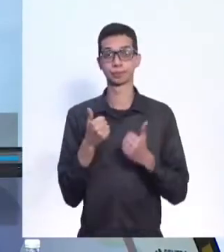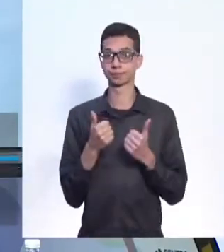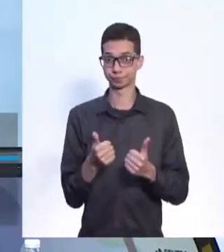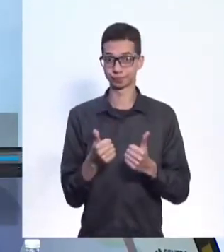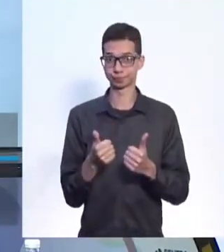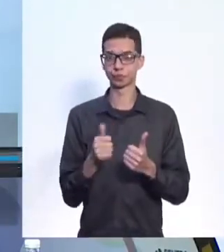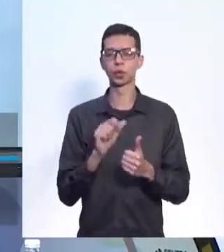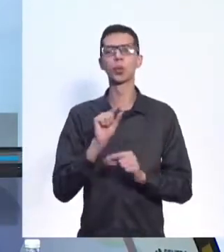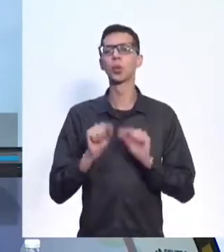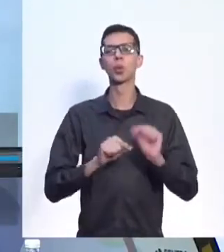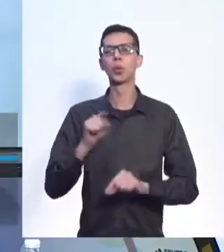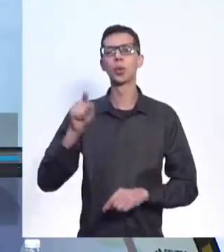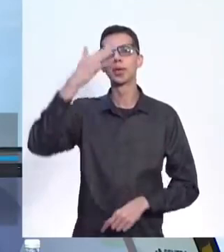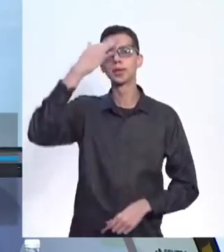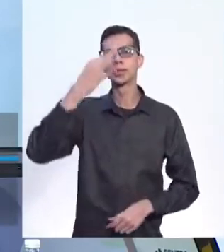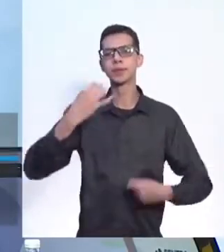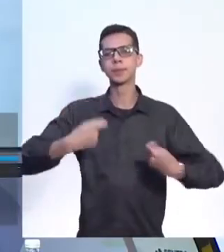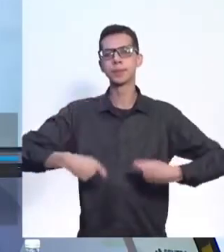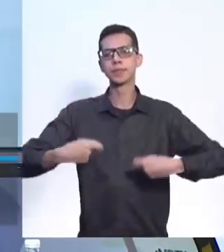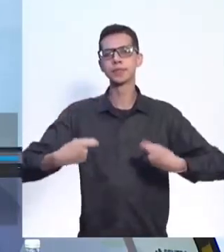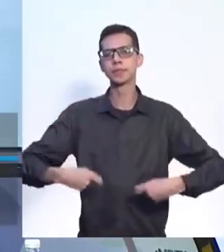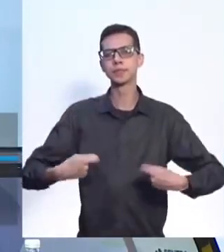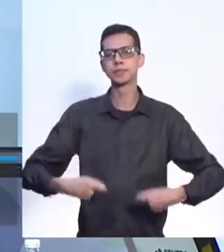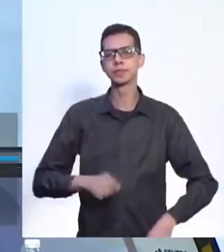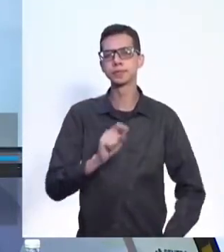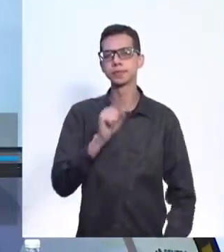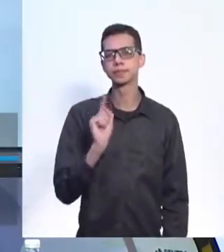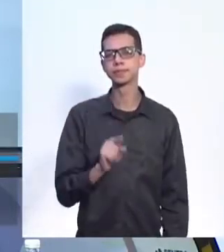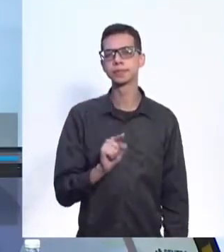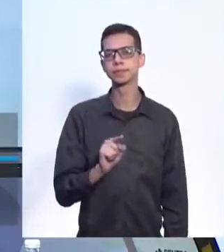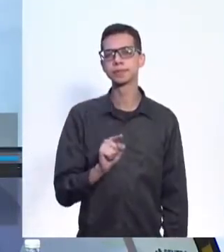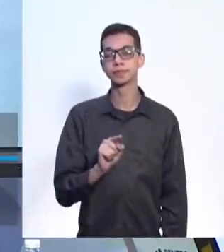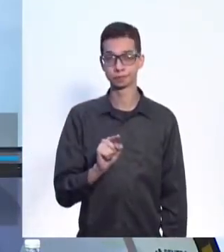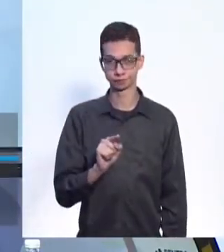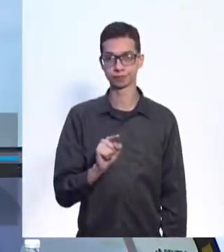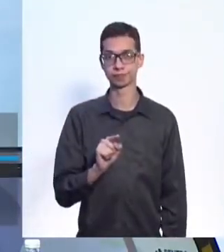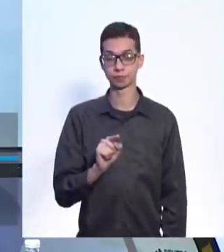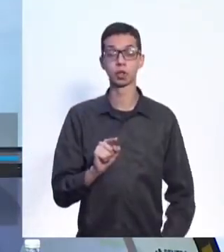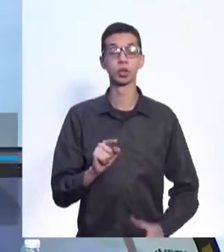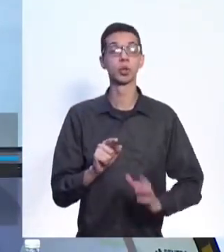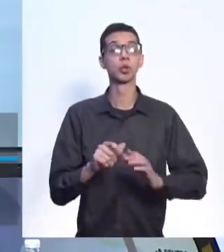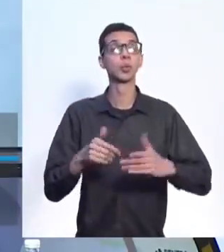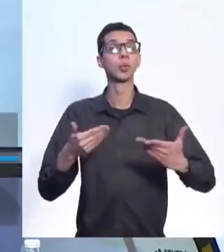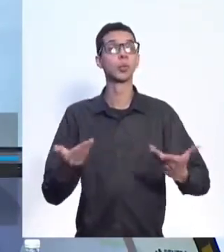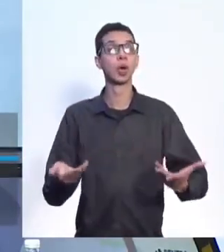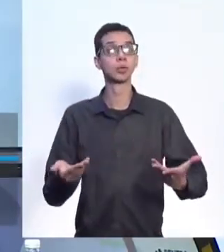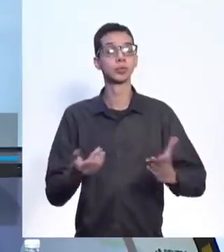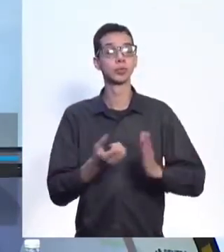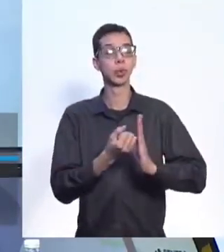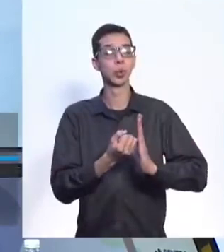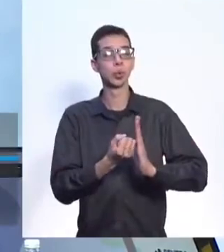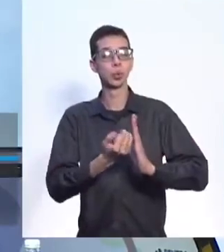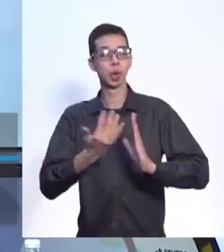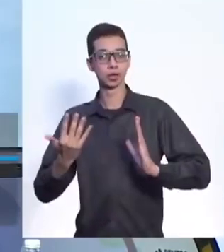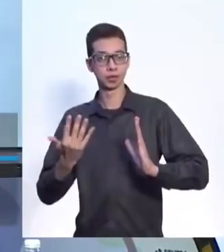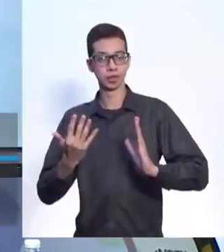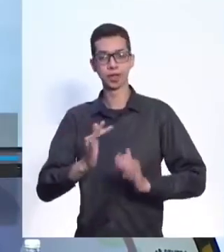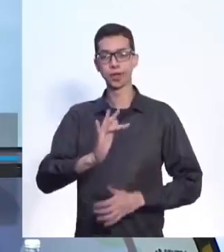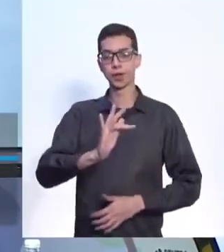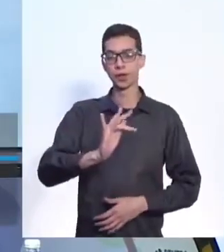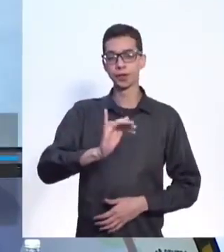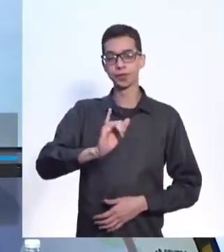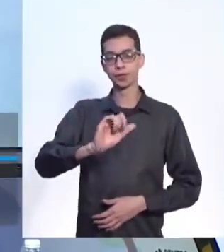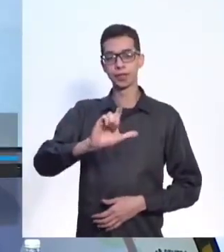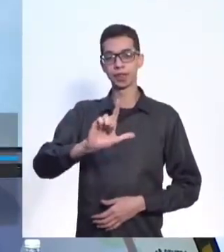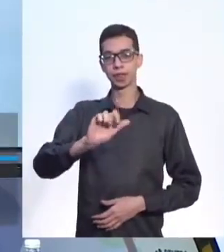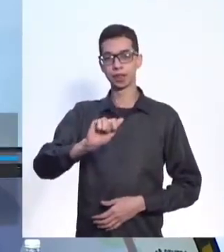precisamos entender? Nós precisamos entender qual é a quantidade de filas diferentes que a gente